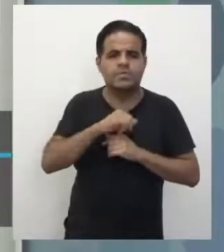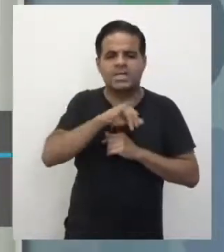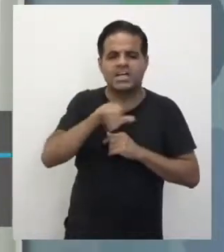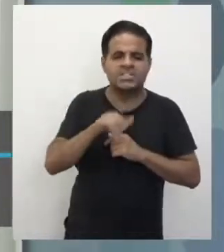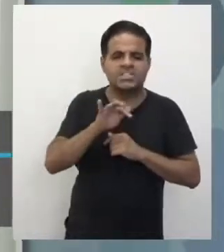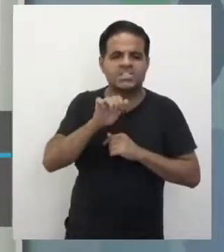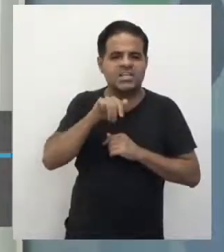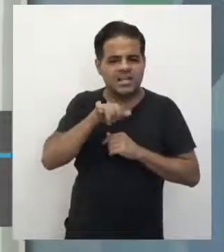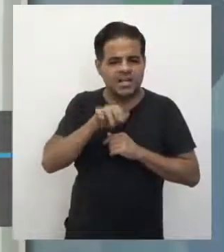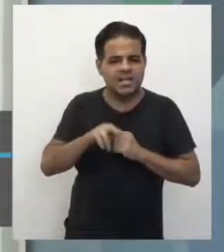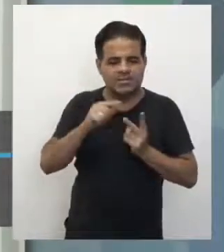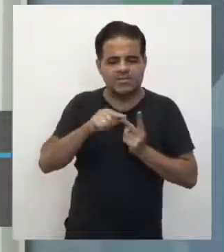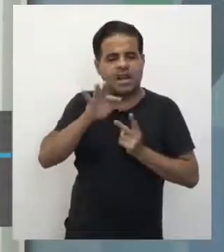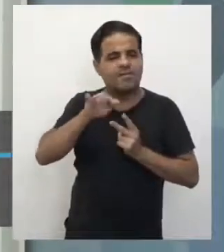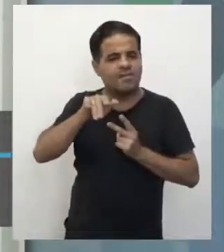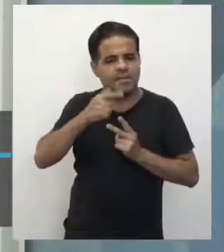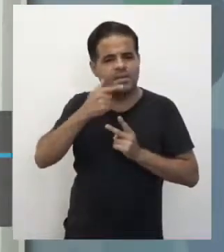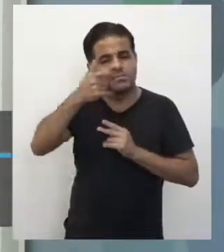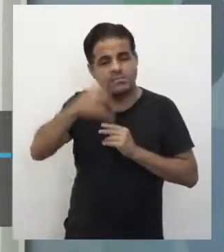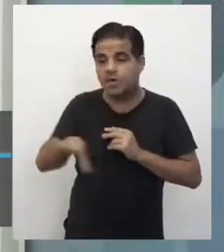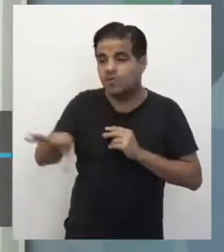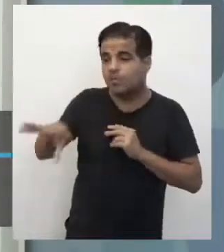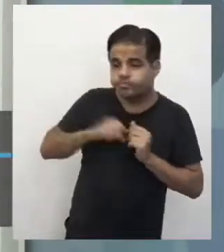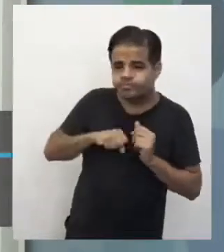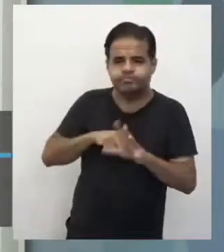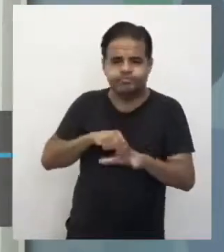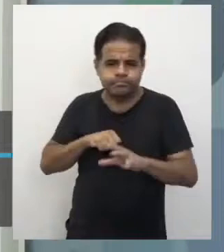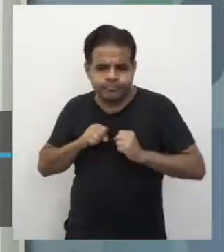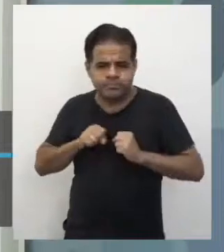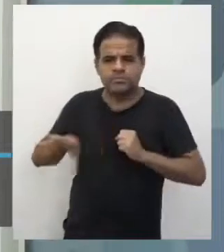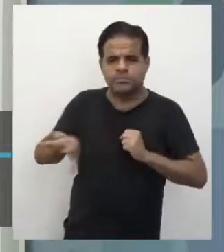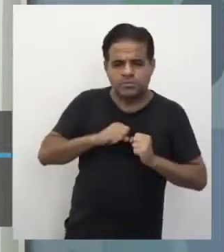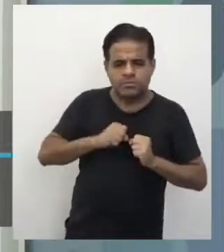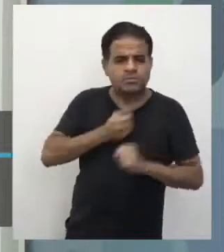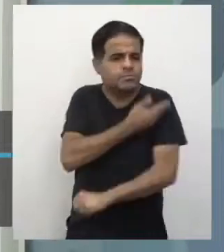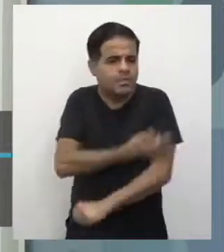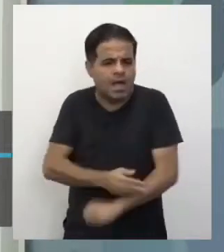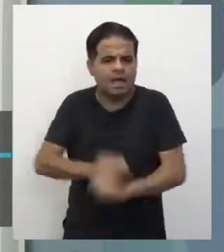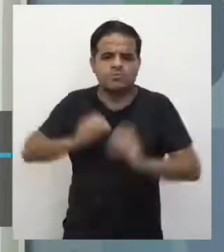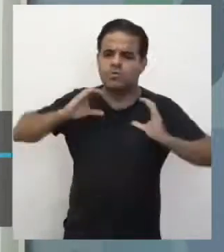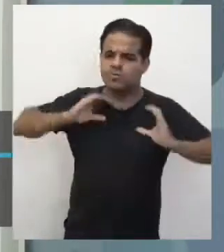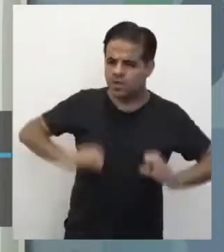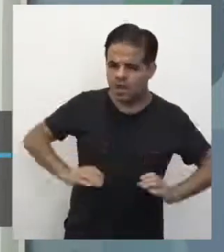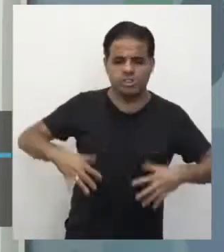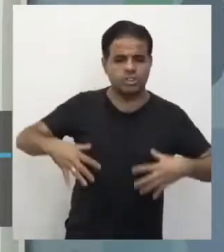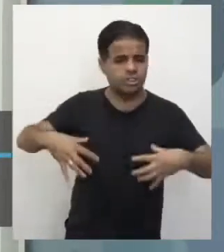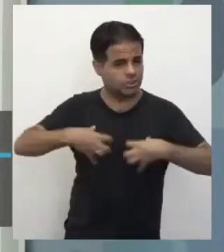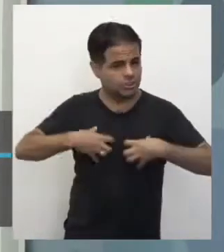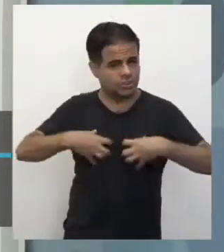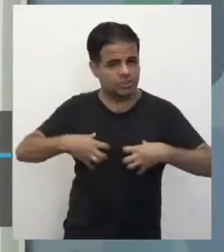Fabiana sempre trabalham com vocês, a gente vai adquirindo aí hábitos, comportamentos,